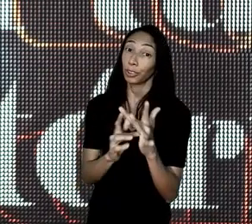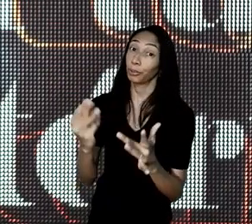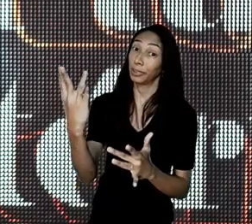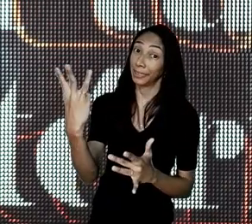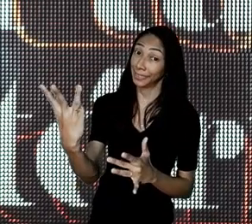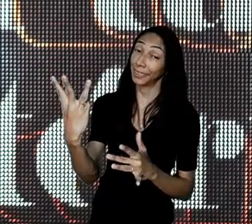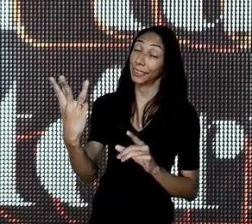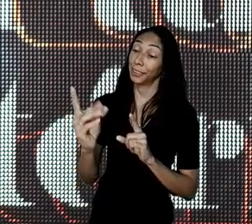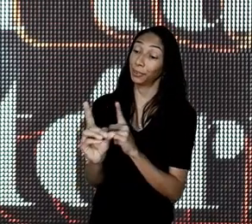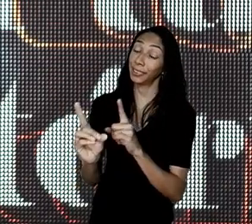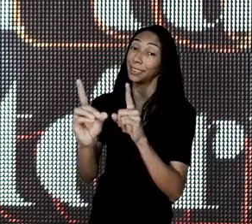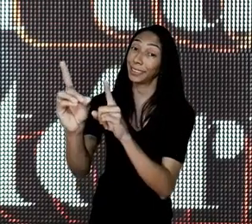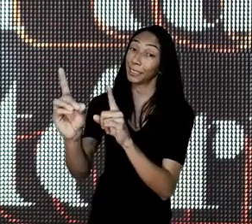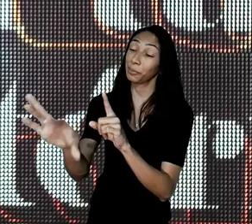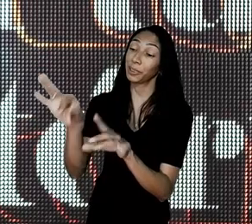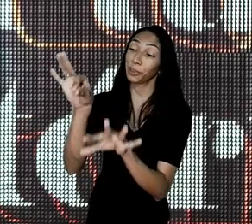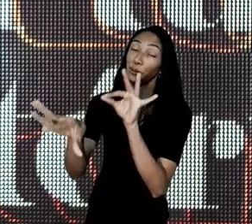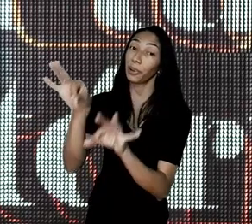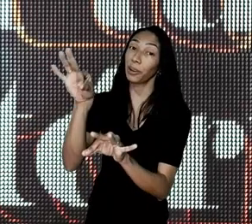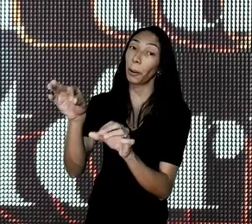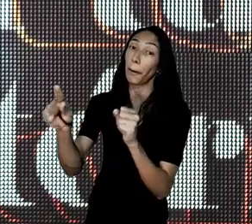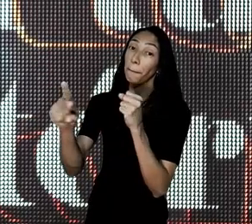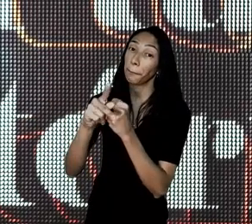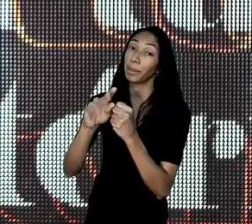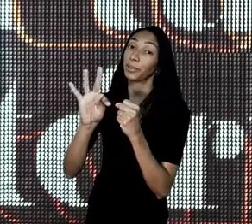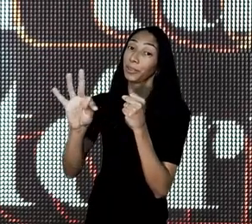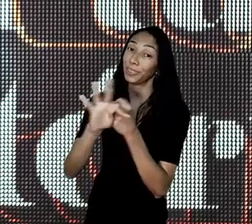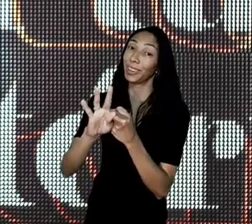Pedro, Tiago e João, provavelmente aqueles que mais tinham fé.